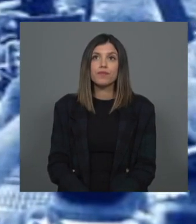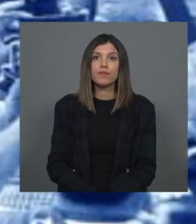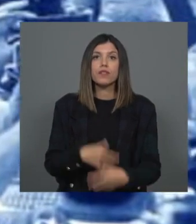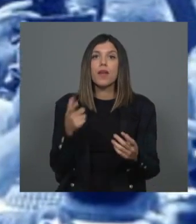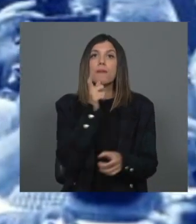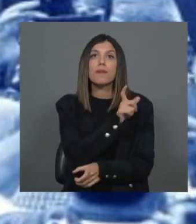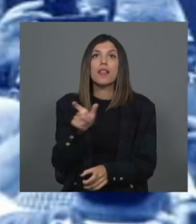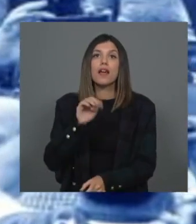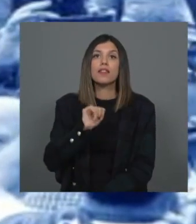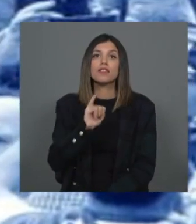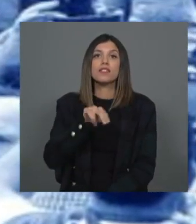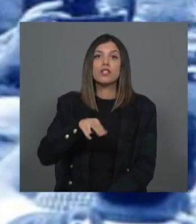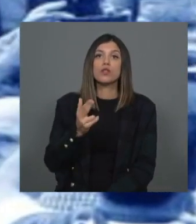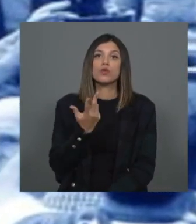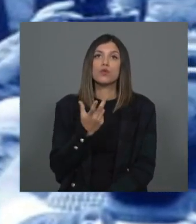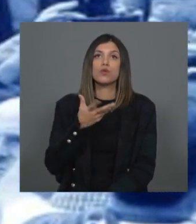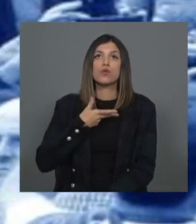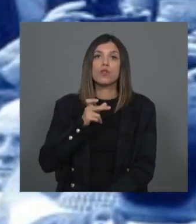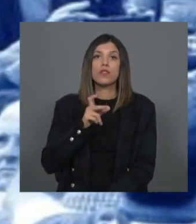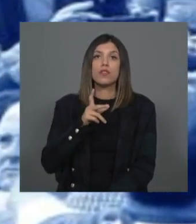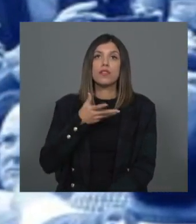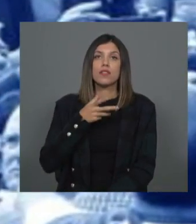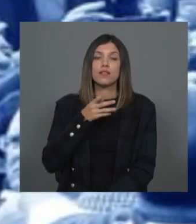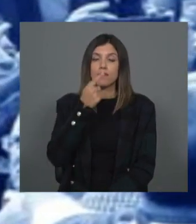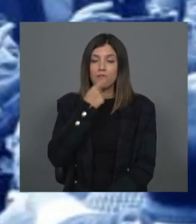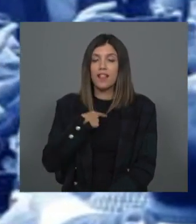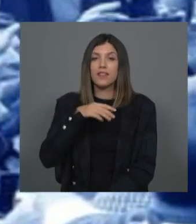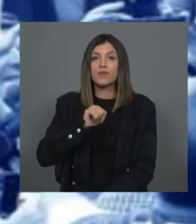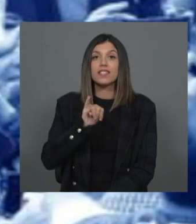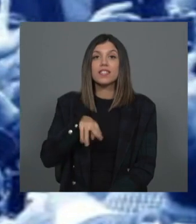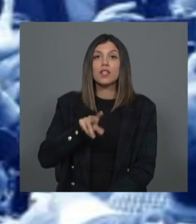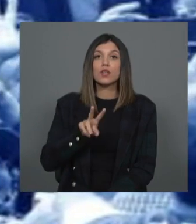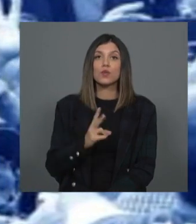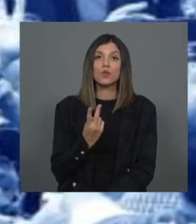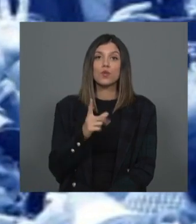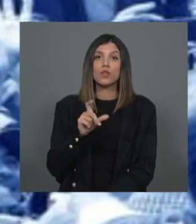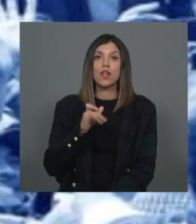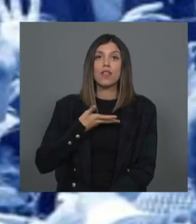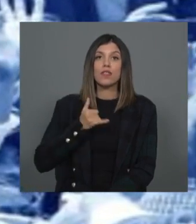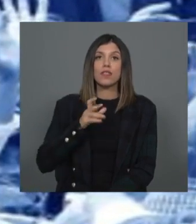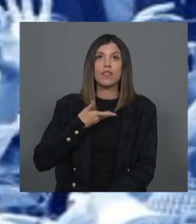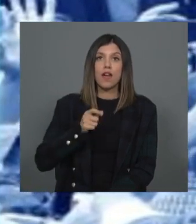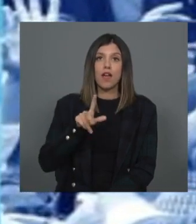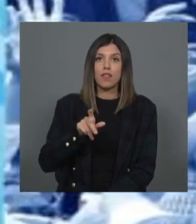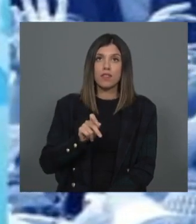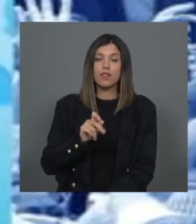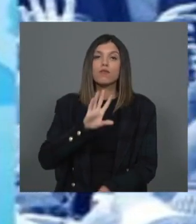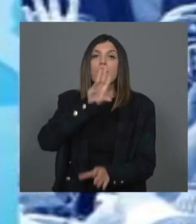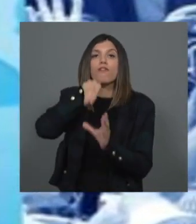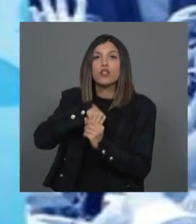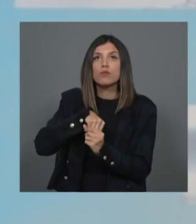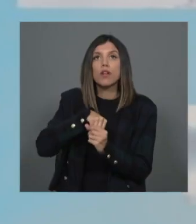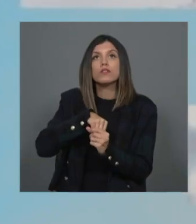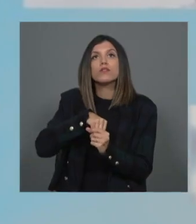palavra sinodalidade só muito recentemente é que integrou o vocabulário de muitos de nós. E, portanto, nesse mesmo sentido... assim com